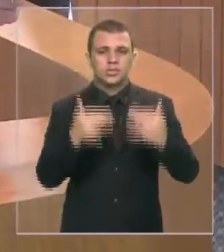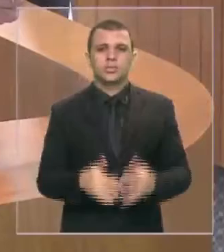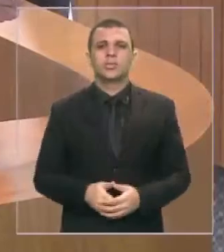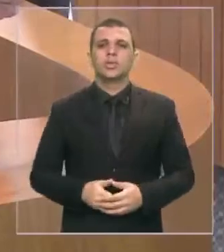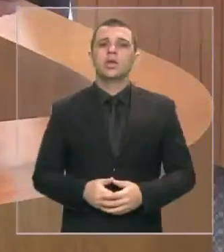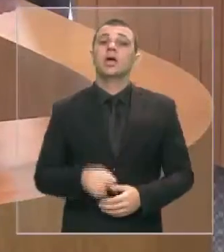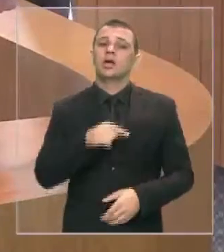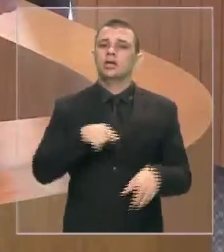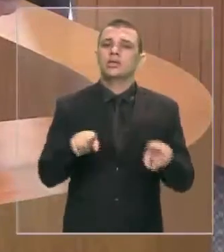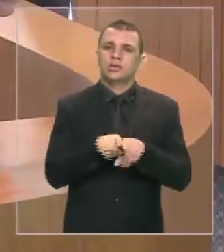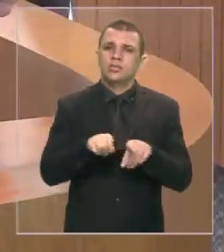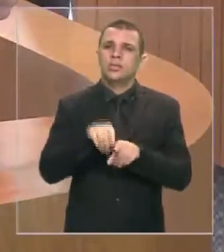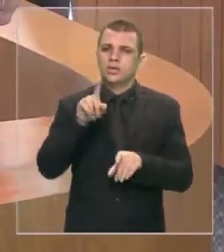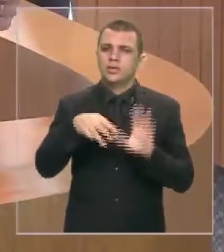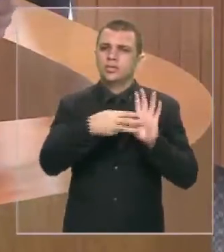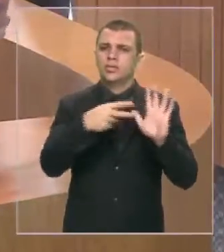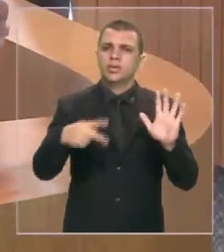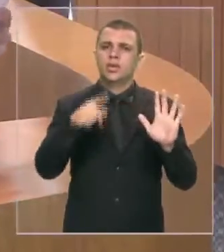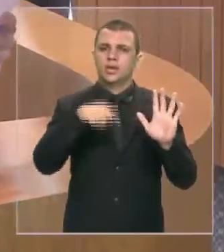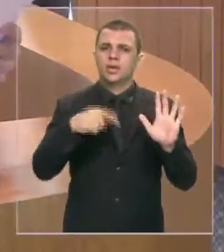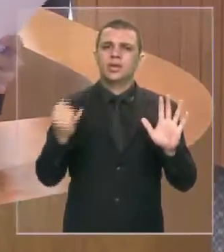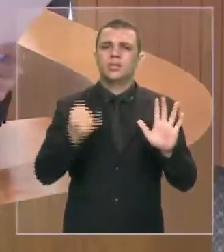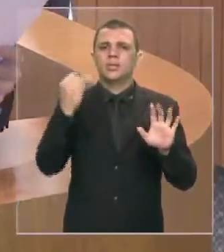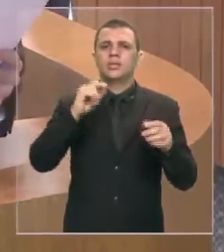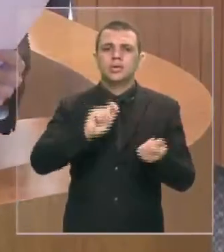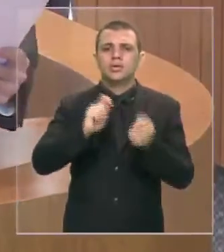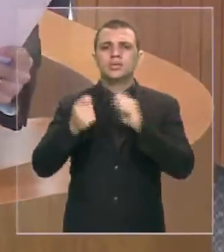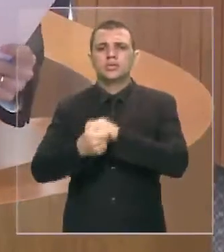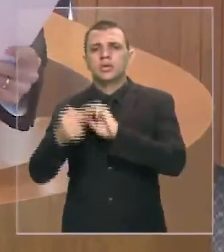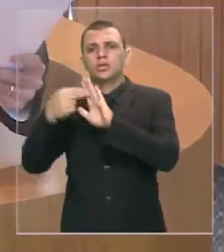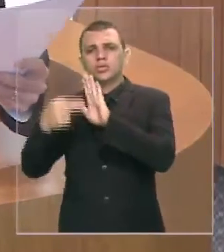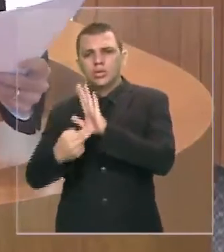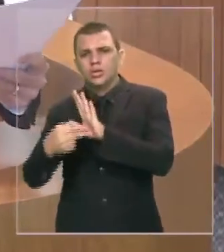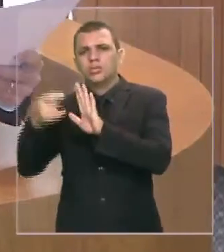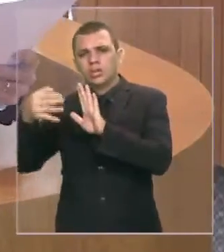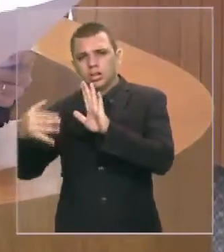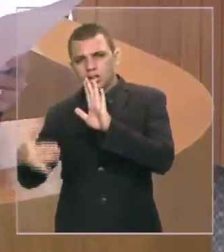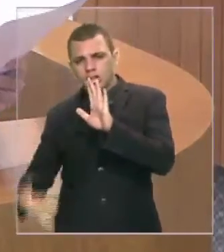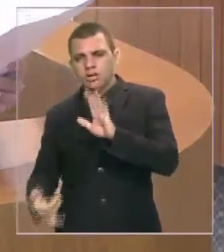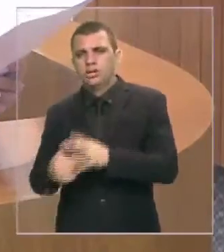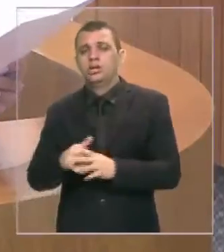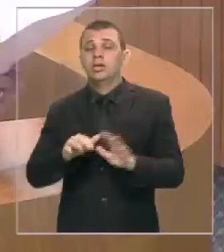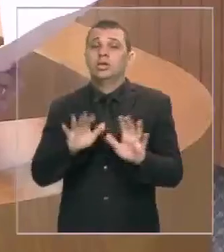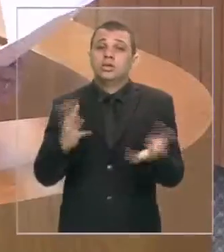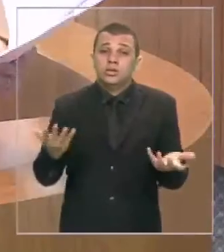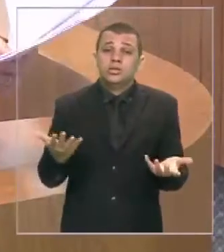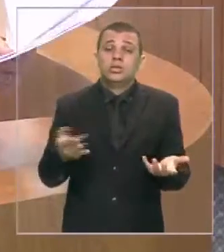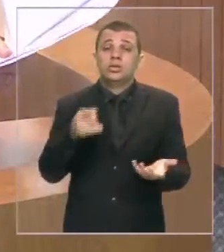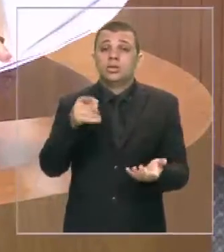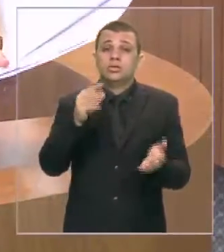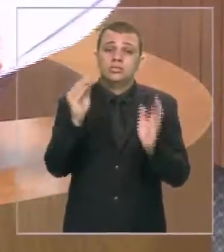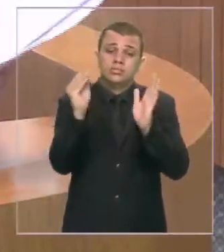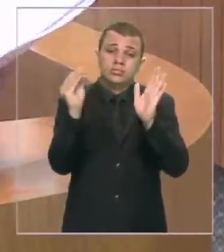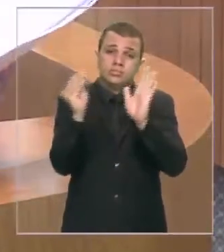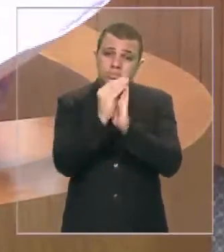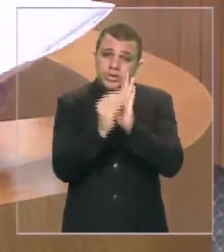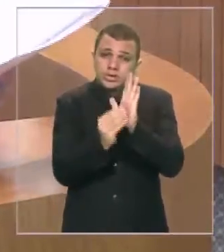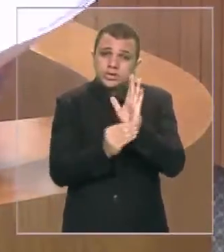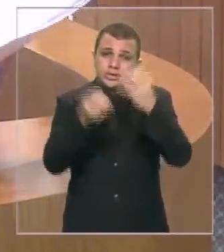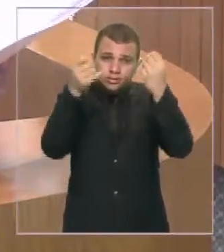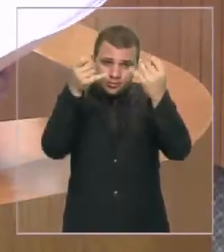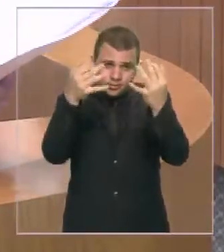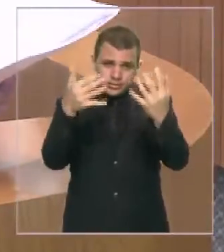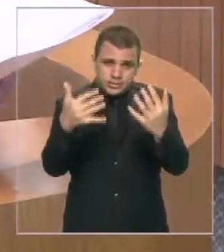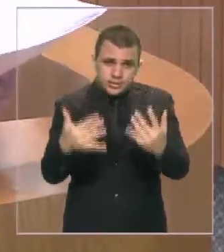relevante, adequando a norma e a preço, blá, blá, blá, blá, blá. E aí ele vem e faz toda a explanação aqui